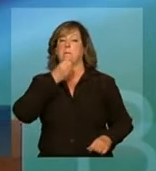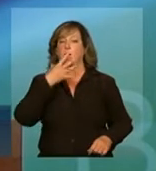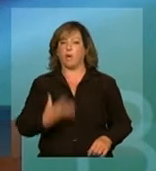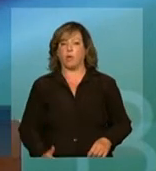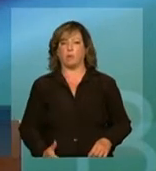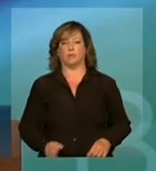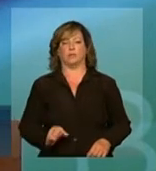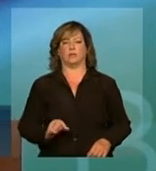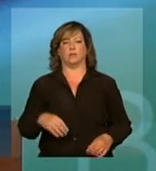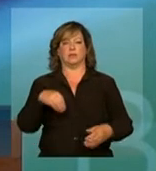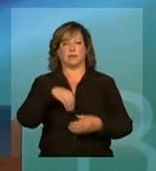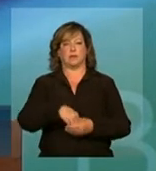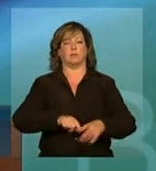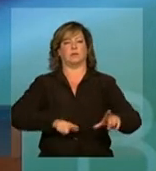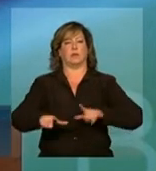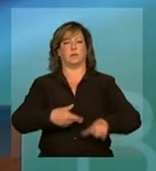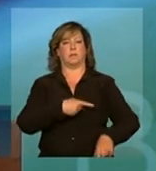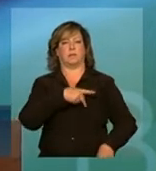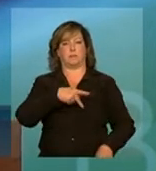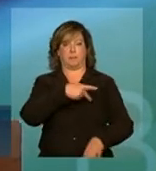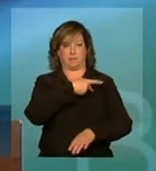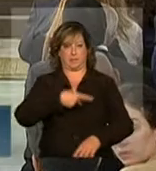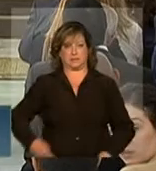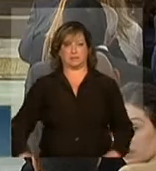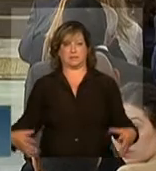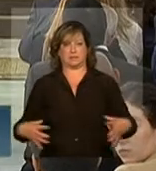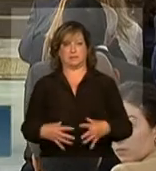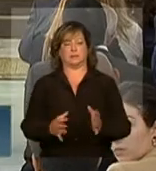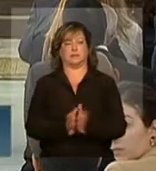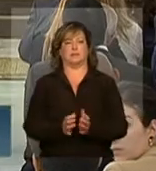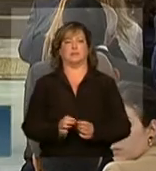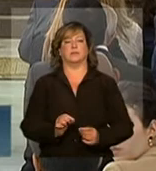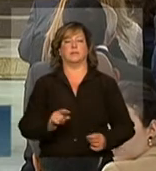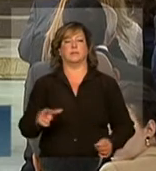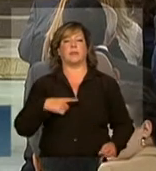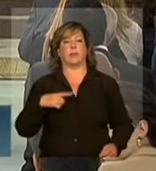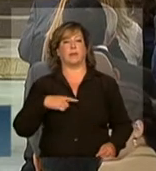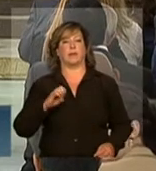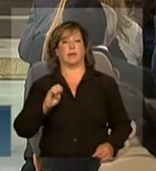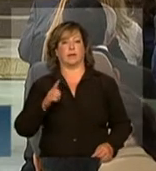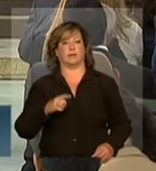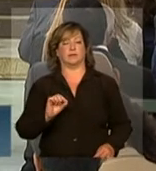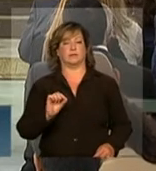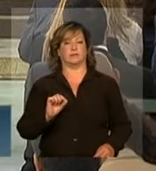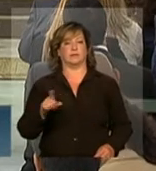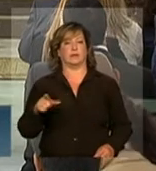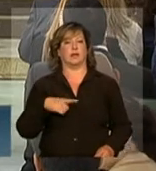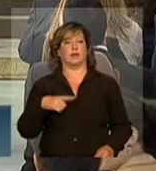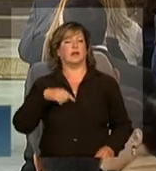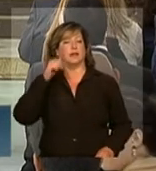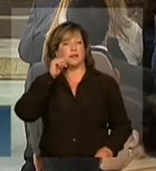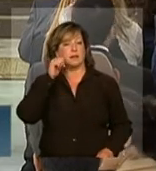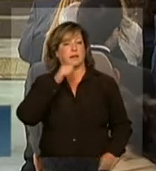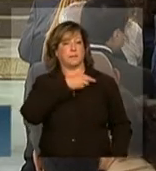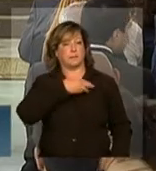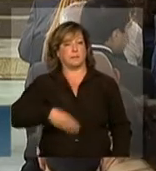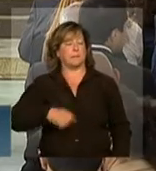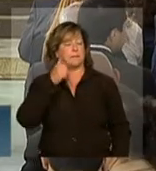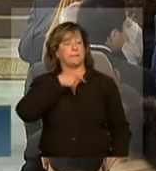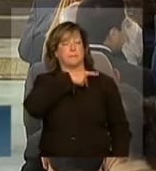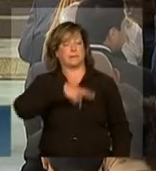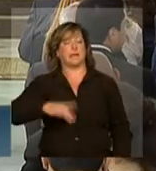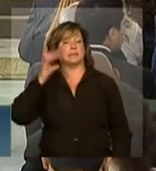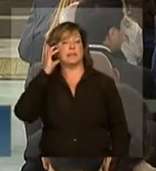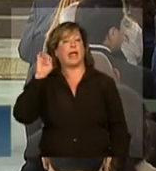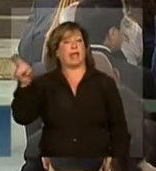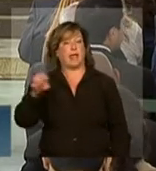mandato presidencial. Como ex-chefe da Casa Civil, a Presidenta Dilma Rousseff é um espelho da importância do sucesso da Casa Civil para o sucesso do